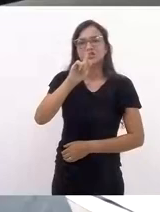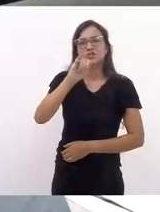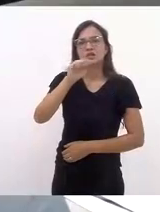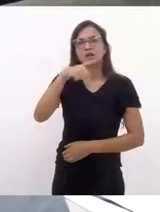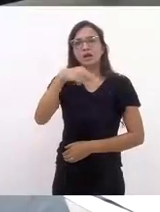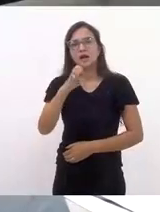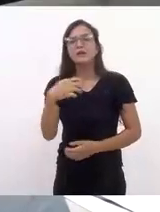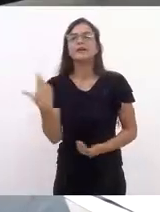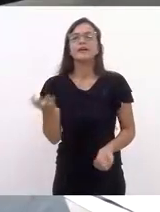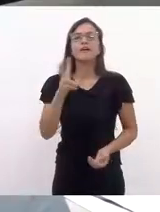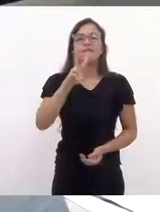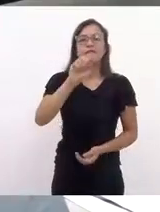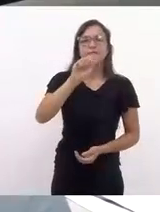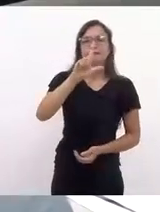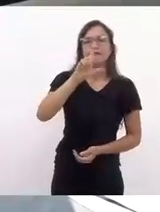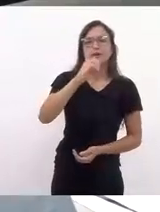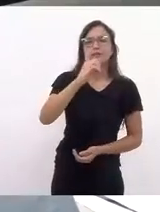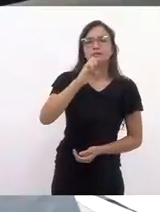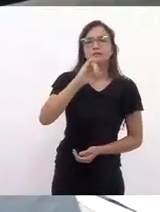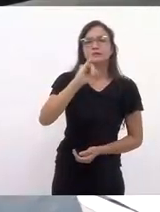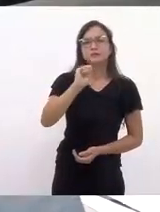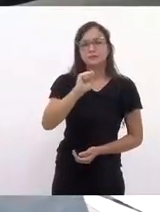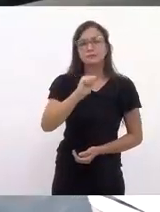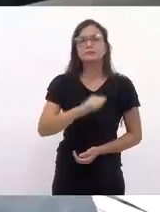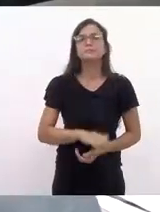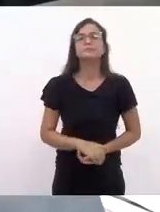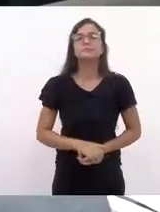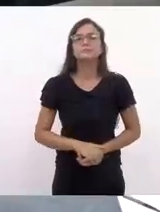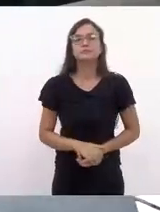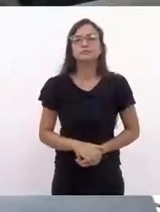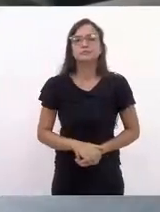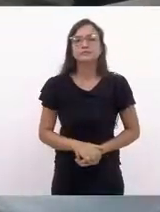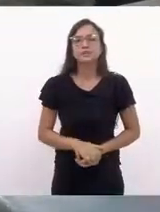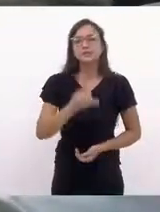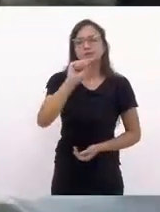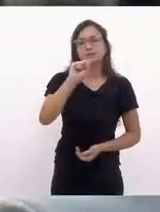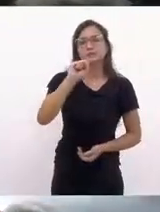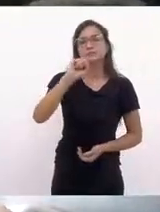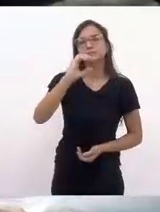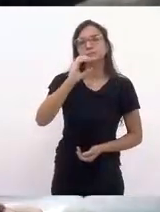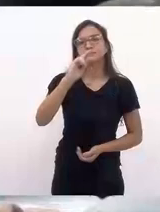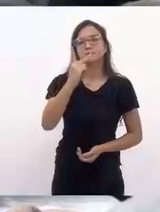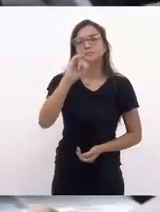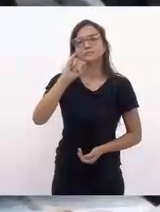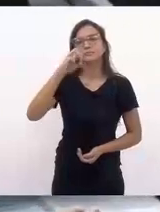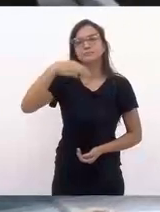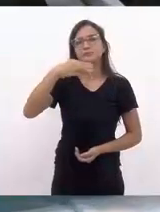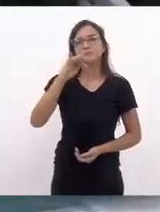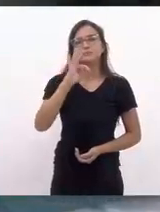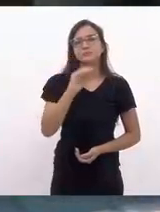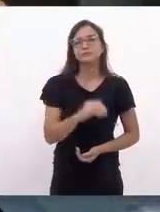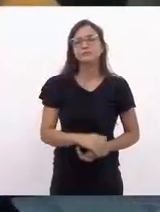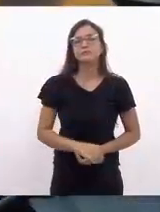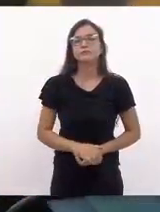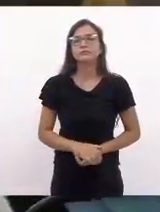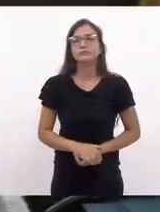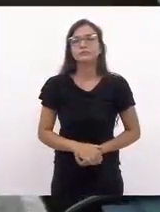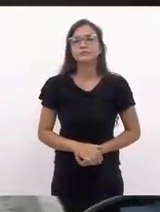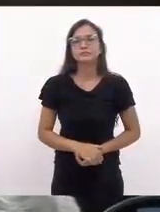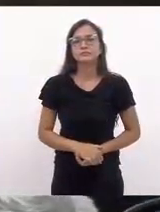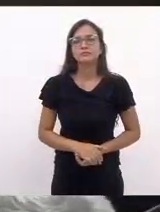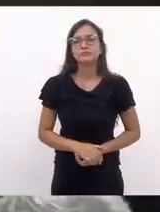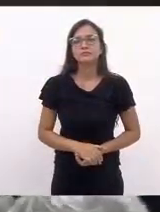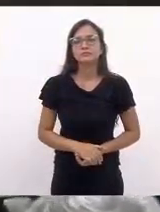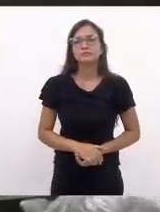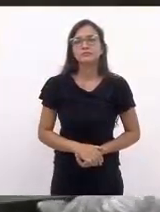Valdecir Amorim Schmidt chá de Batista deodalto a